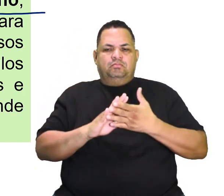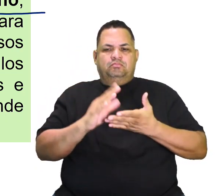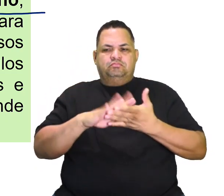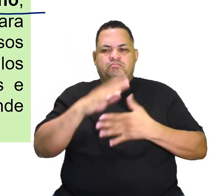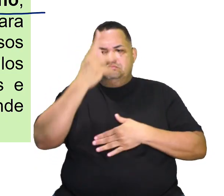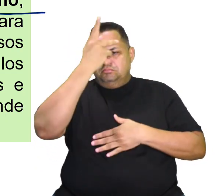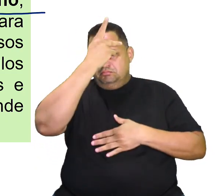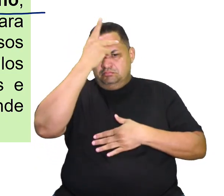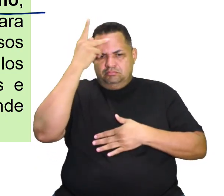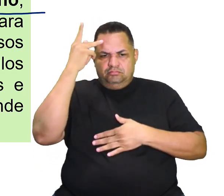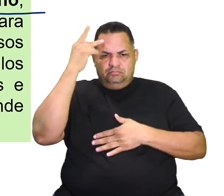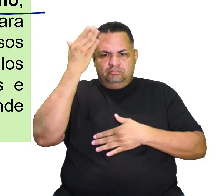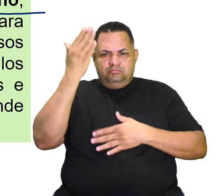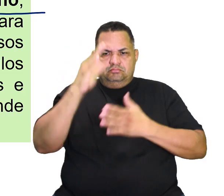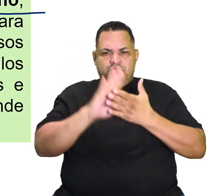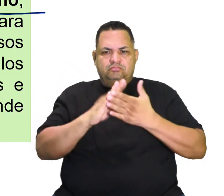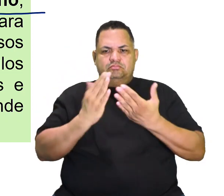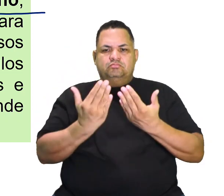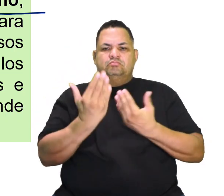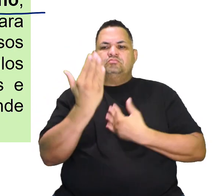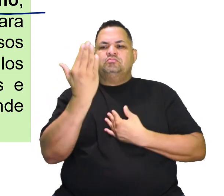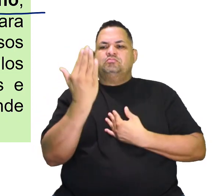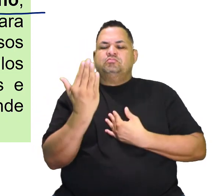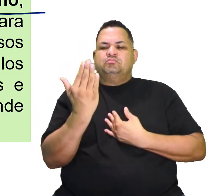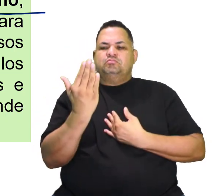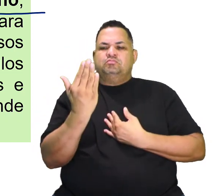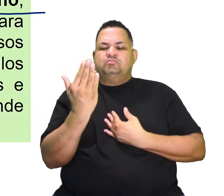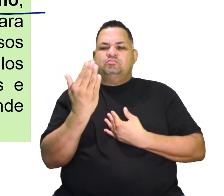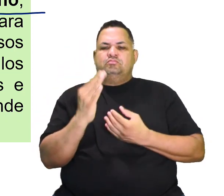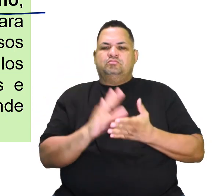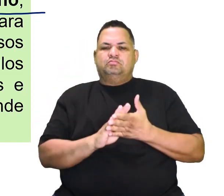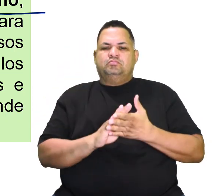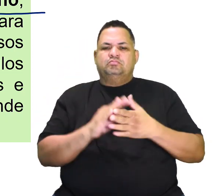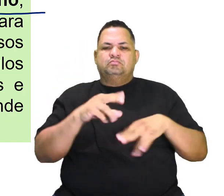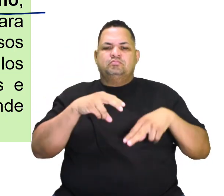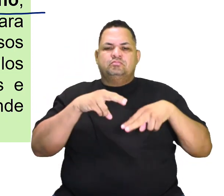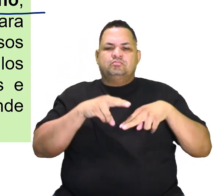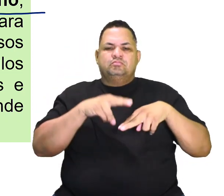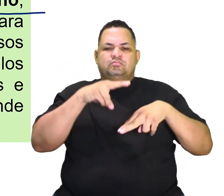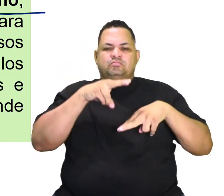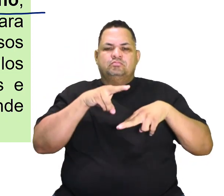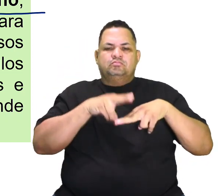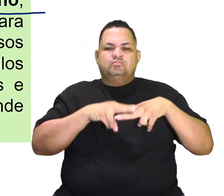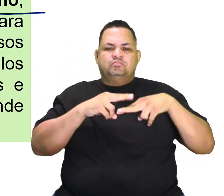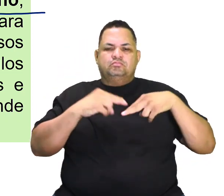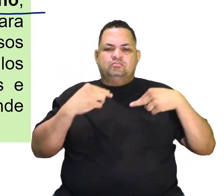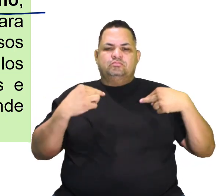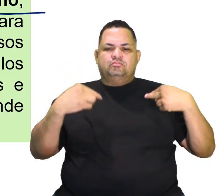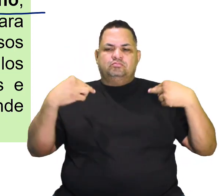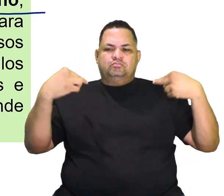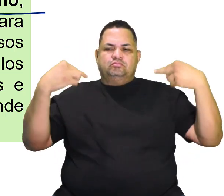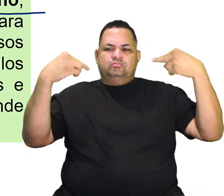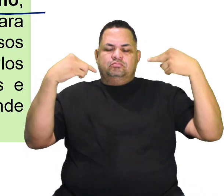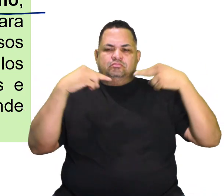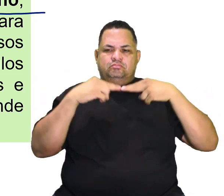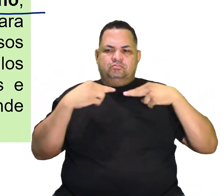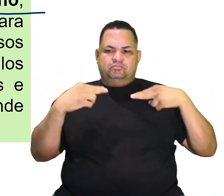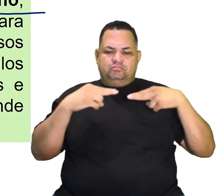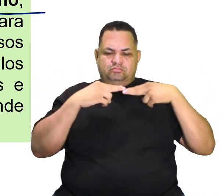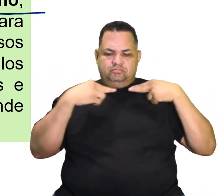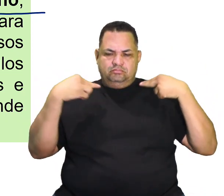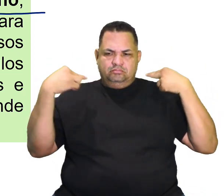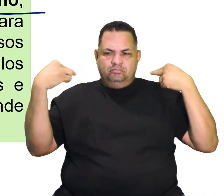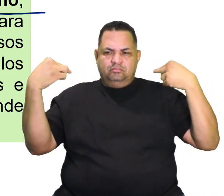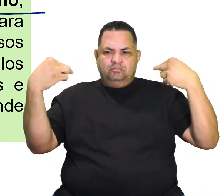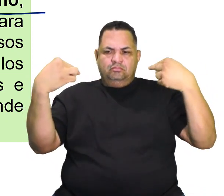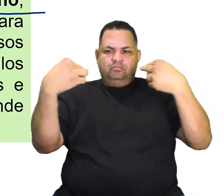as pessoas ficam de frente e as cadeiras vão subindo, né, para que as pessoas tenham